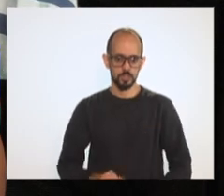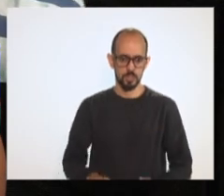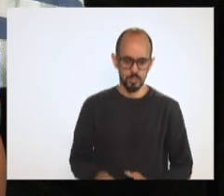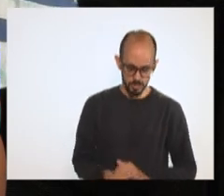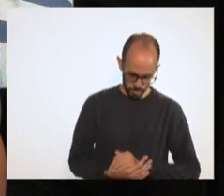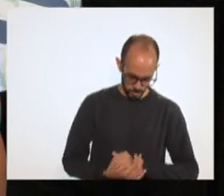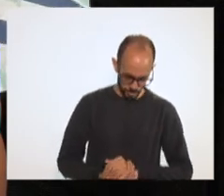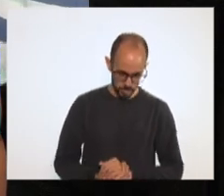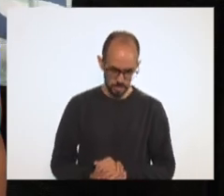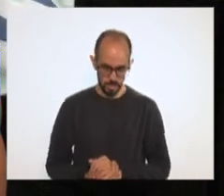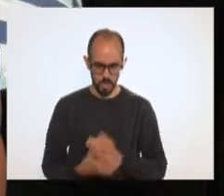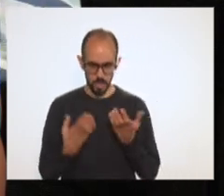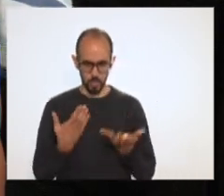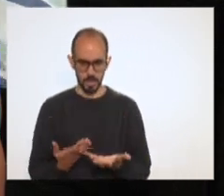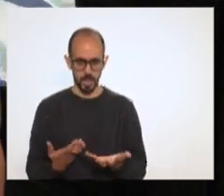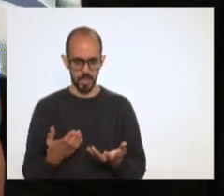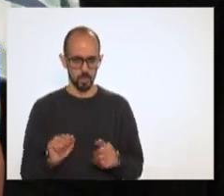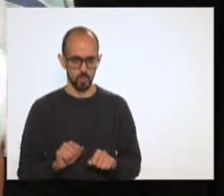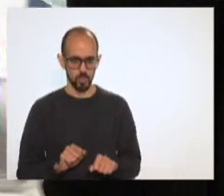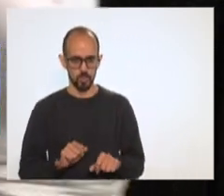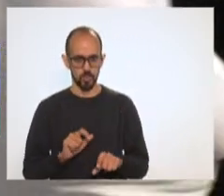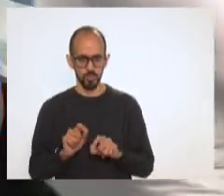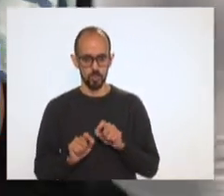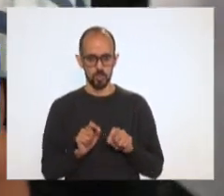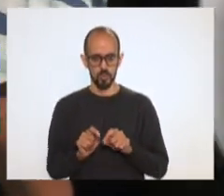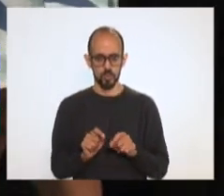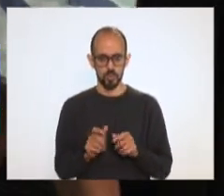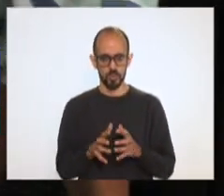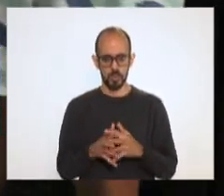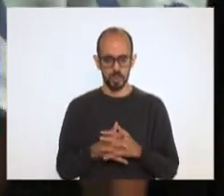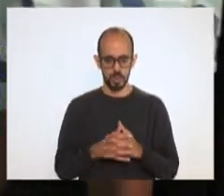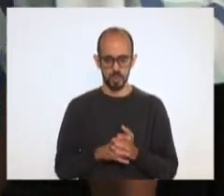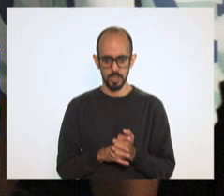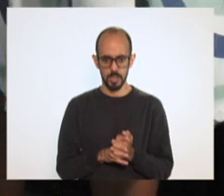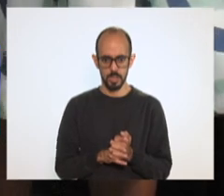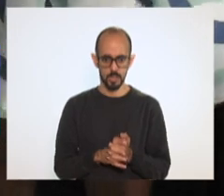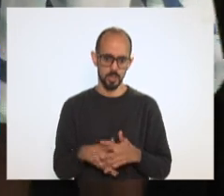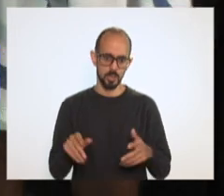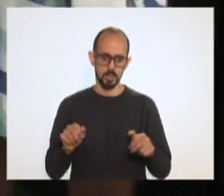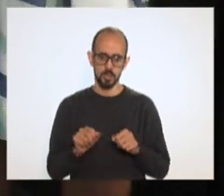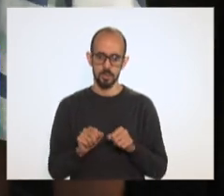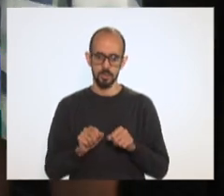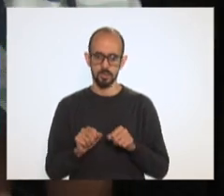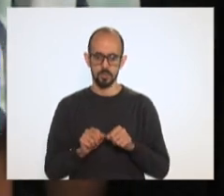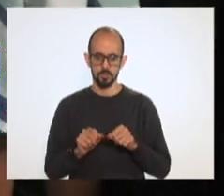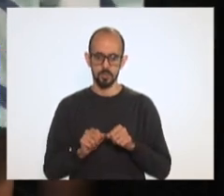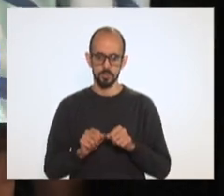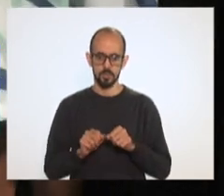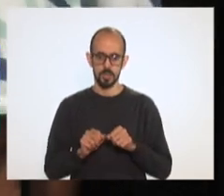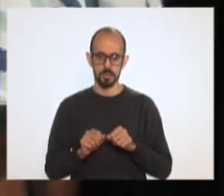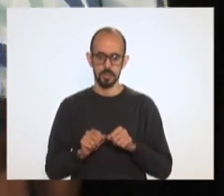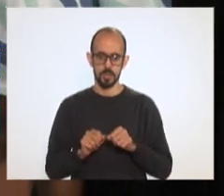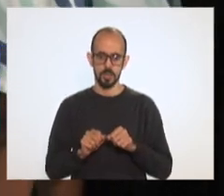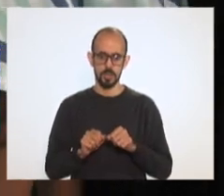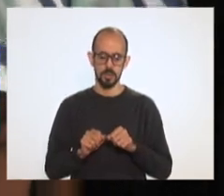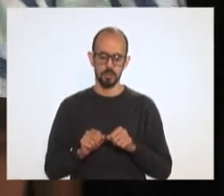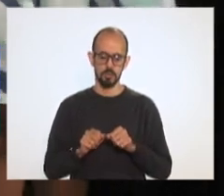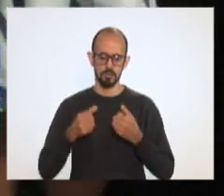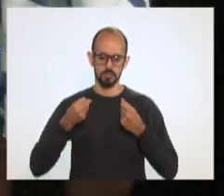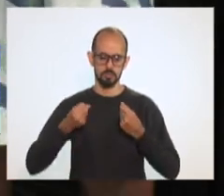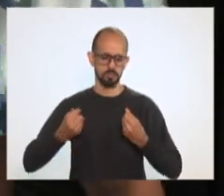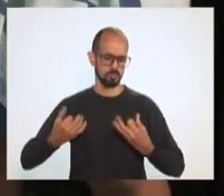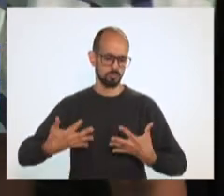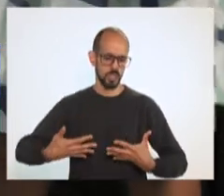eu queria me escrever primeiro para fazer uma uma fala aqui rapidinho